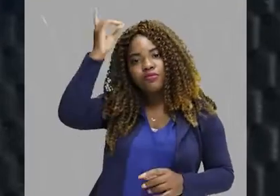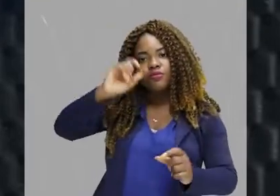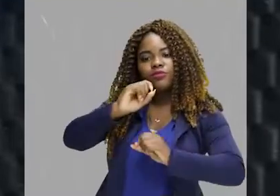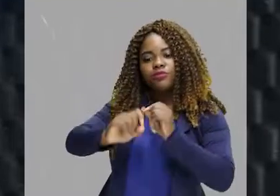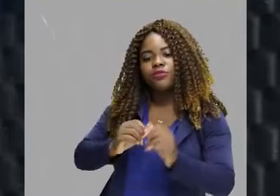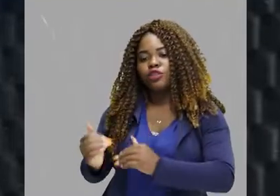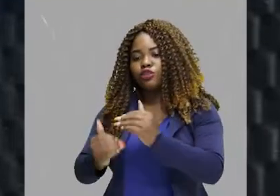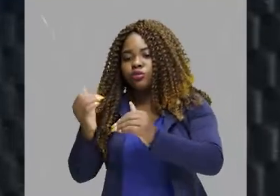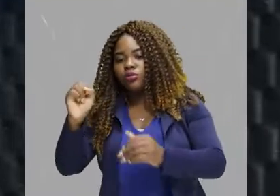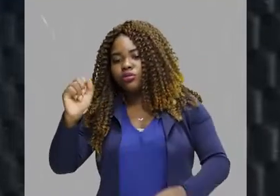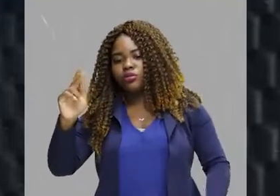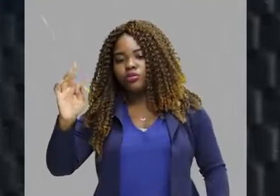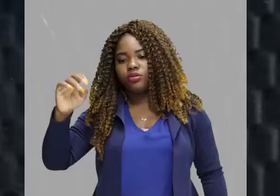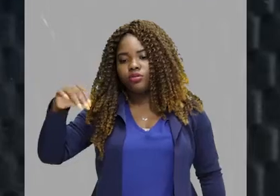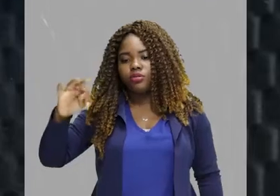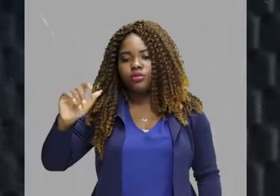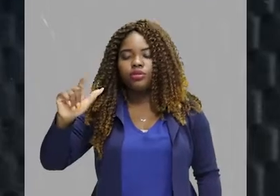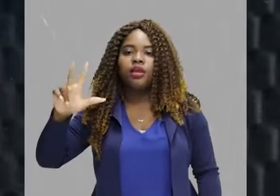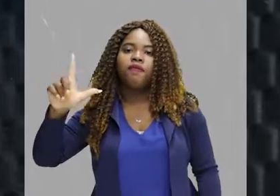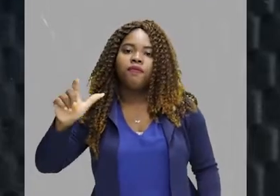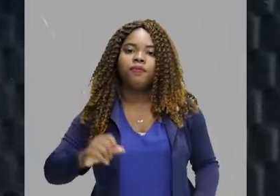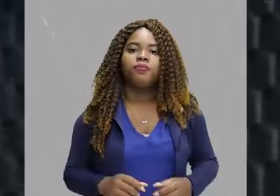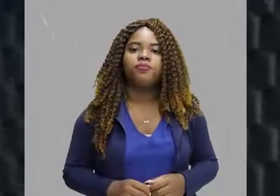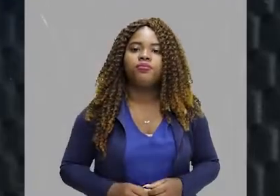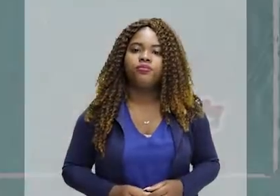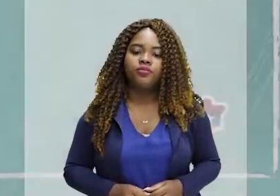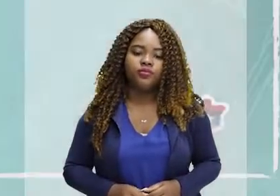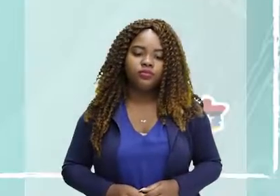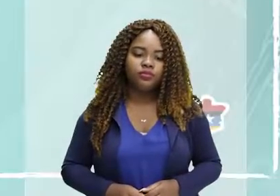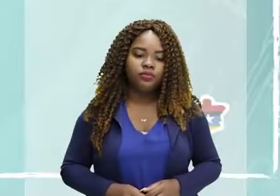de desenvolvimento sustentável.